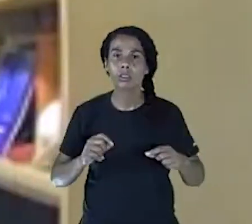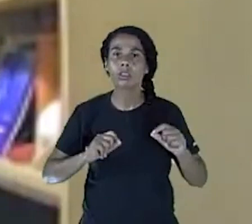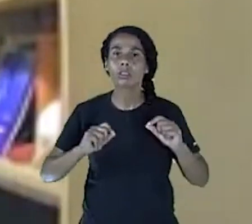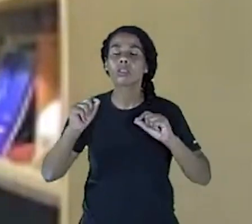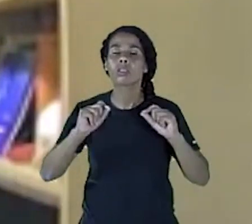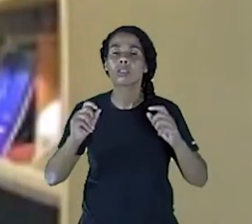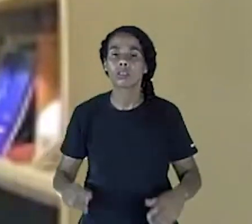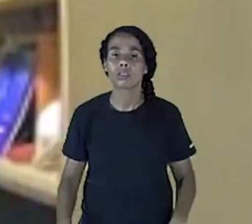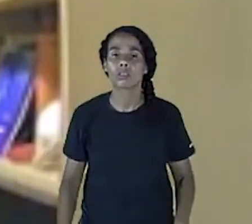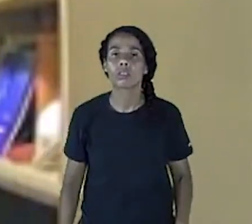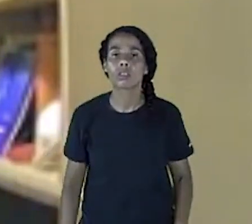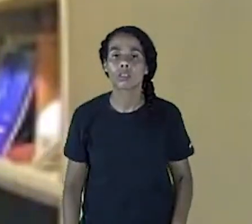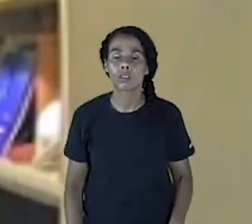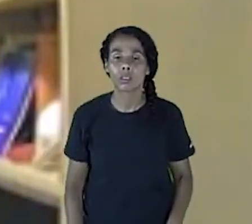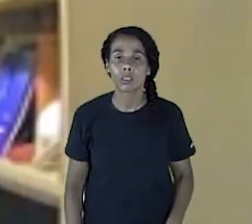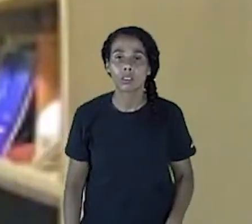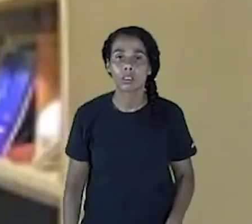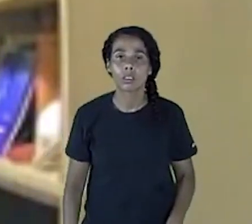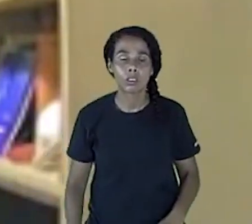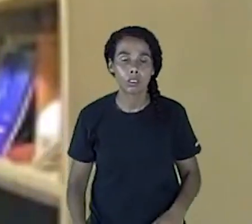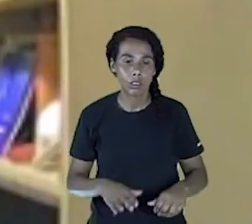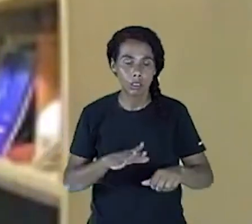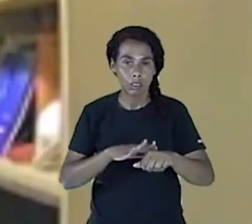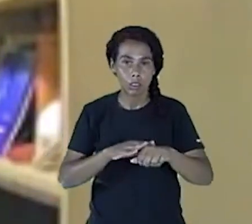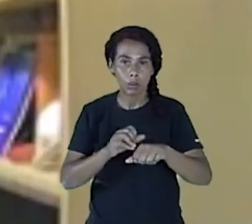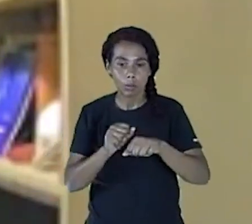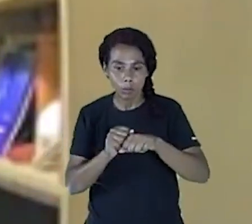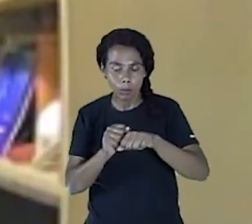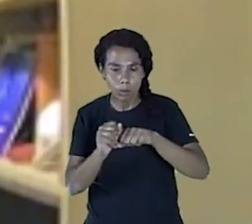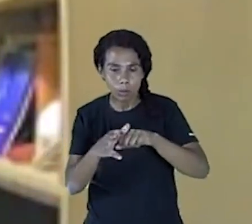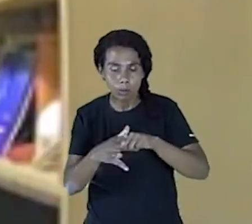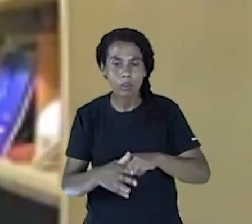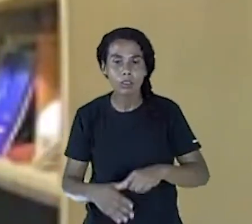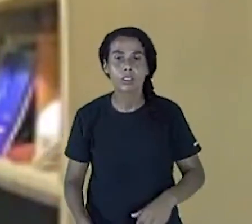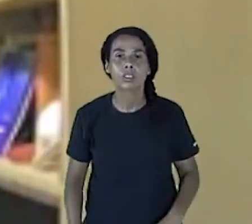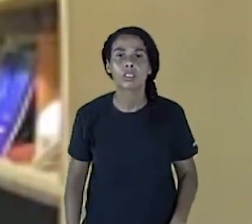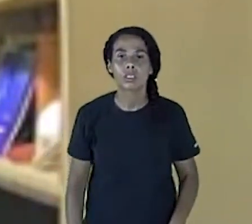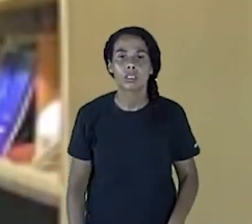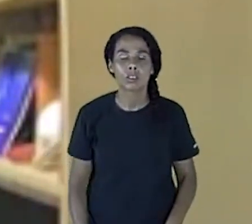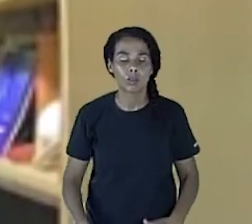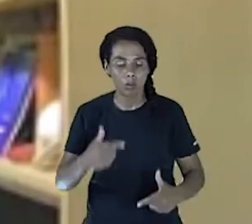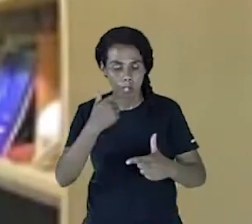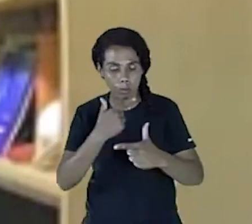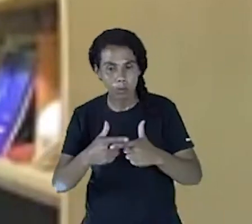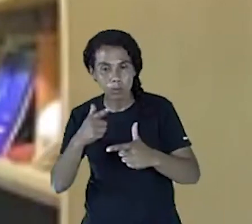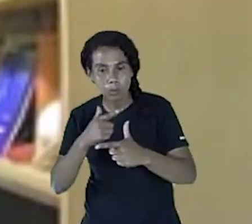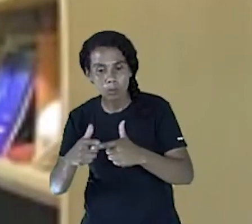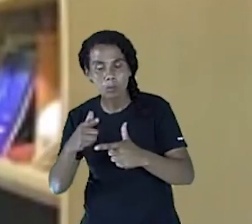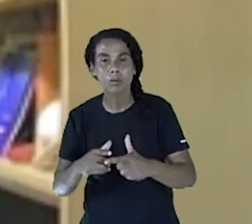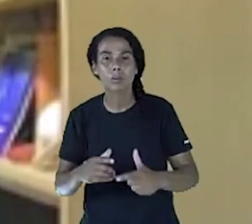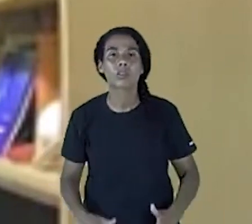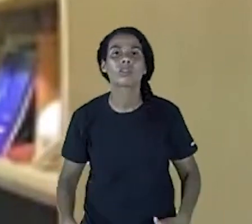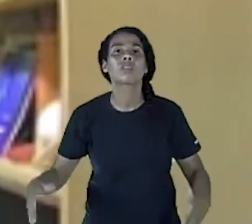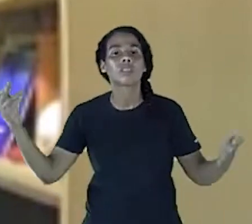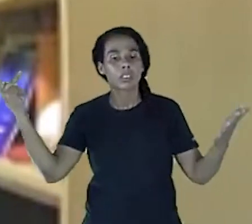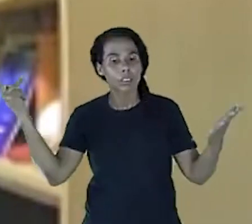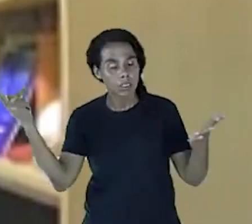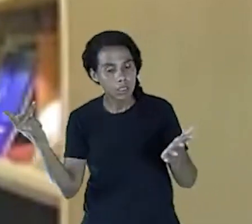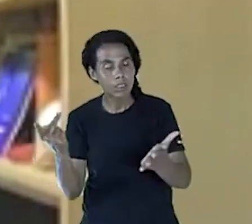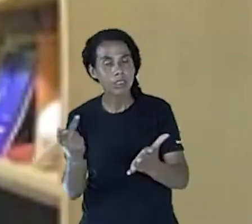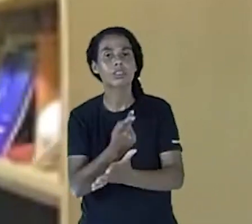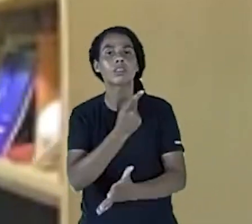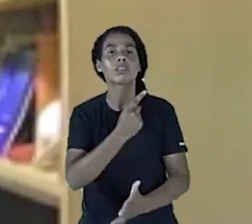as mudanças climáticas que vão acontecer, e que a gente já sabe há muito tempo, que pode causar uma série de histórias e que a gente